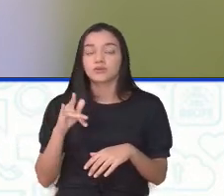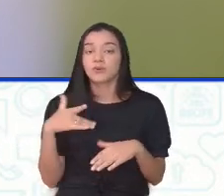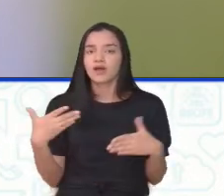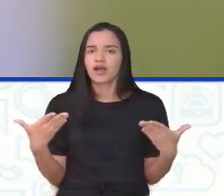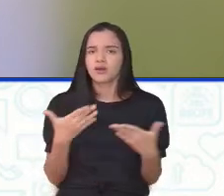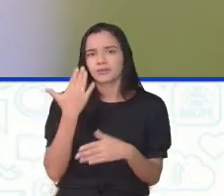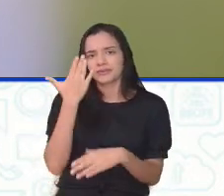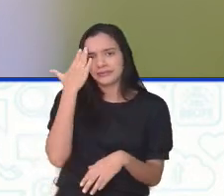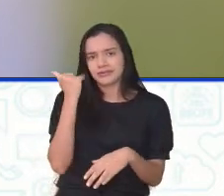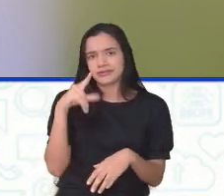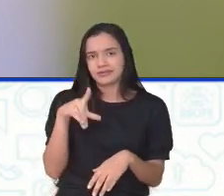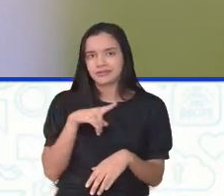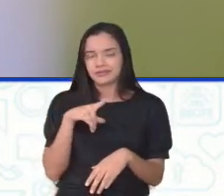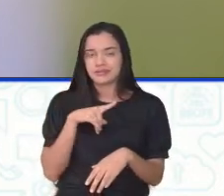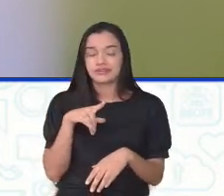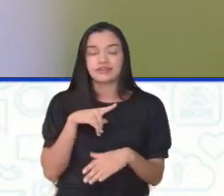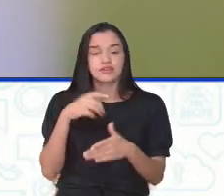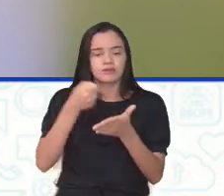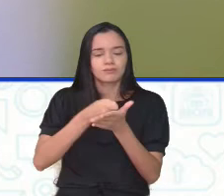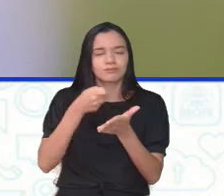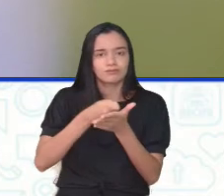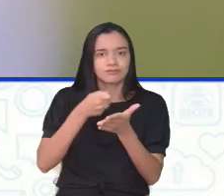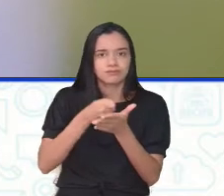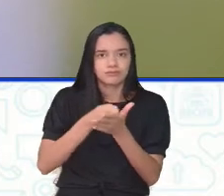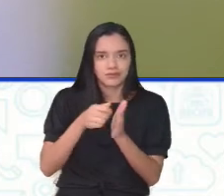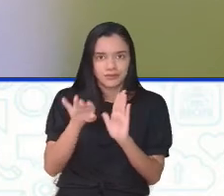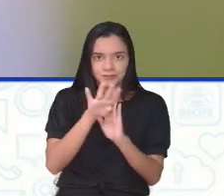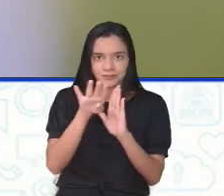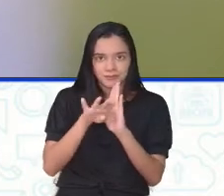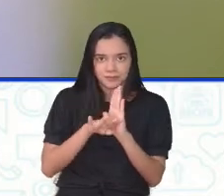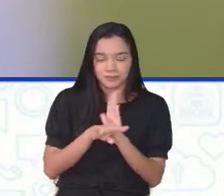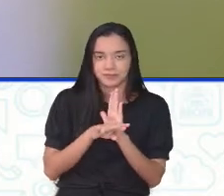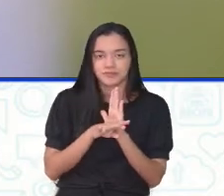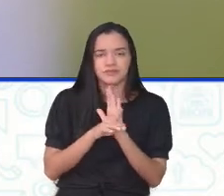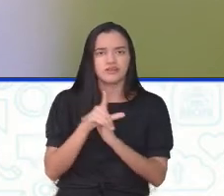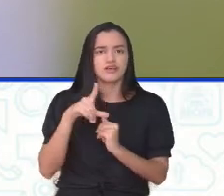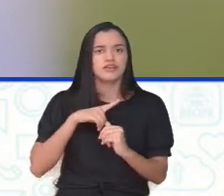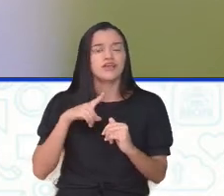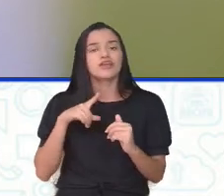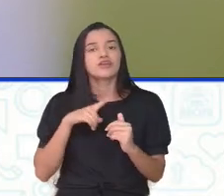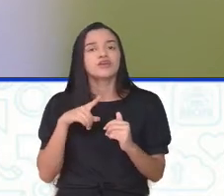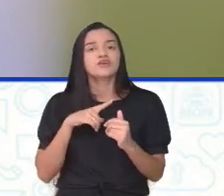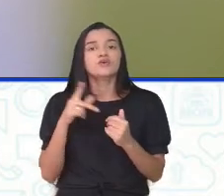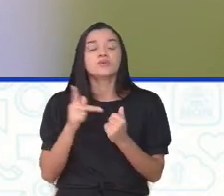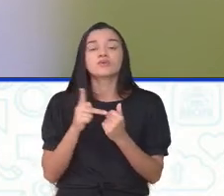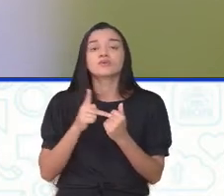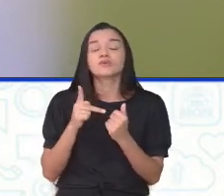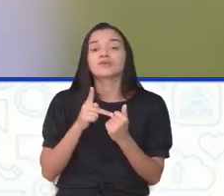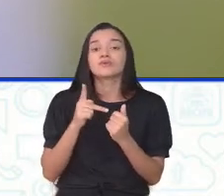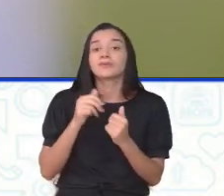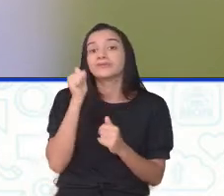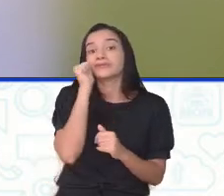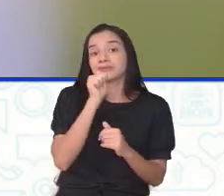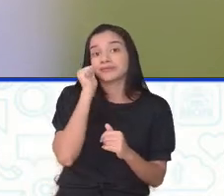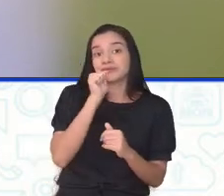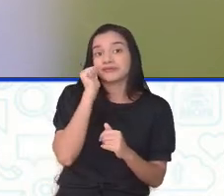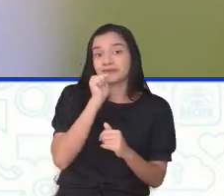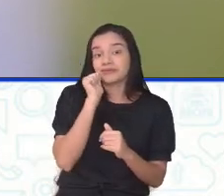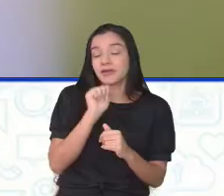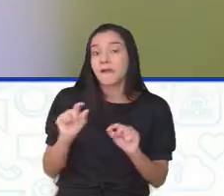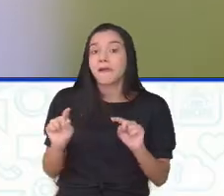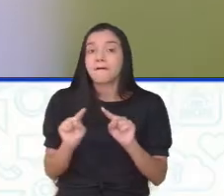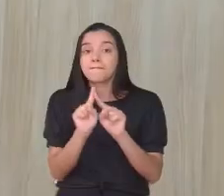eu sei que tenho que cumprir com as minhas obrigações. Eu tenho o pronome possessivo feminino no plural, mas